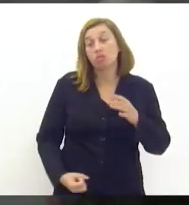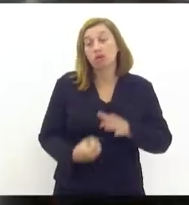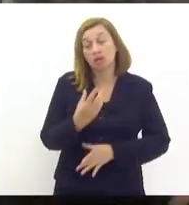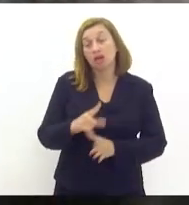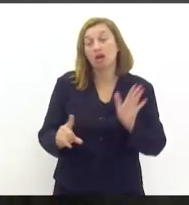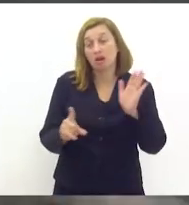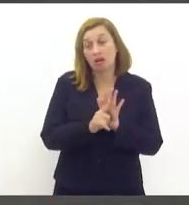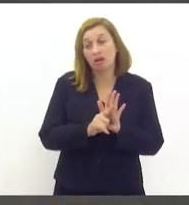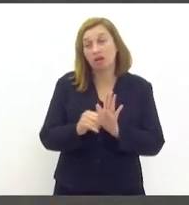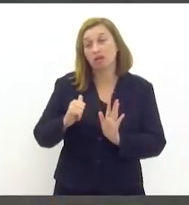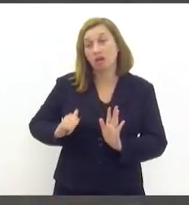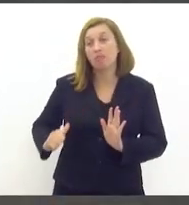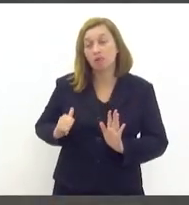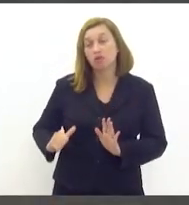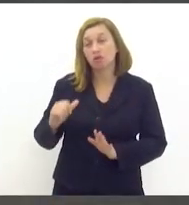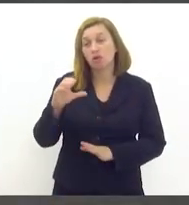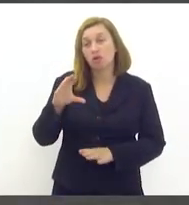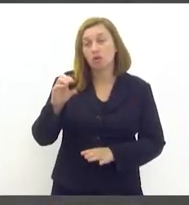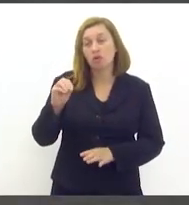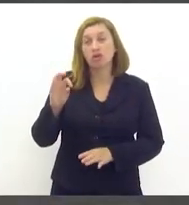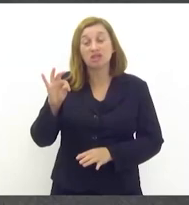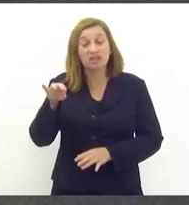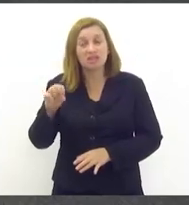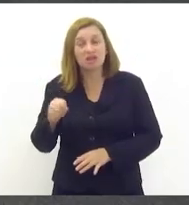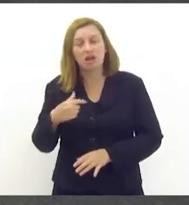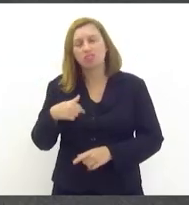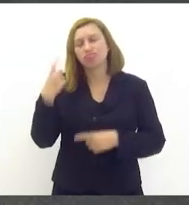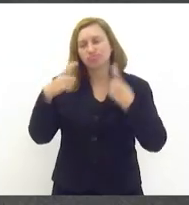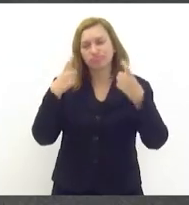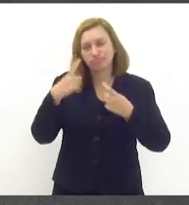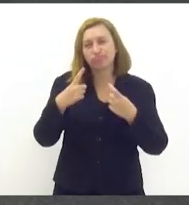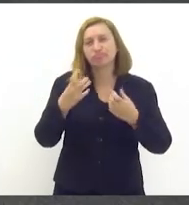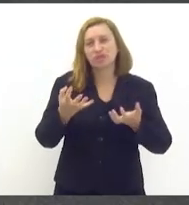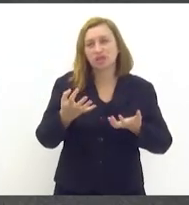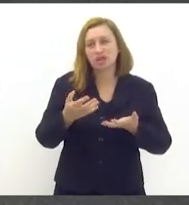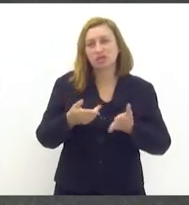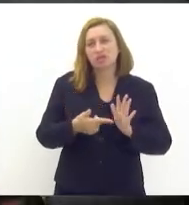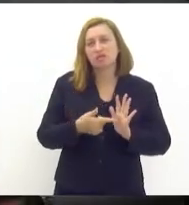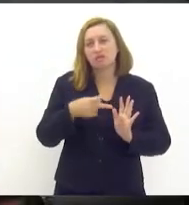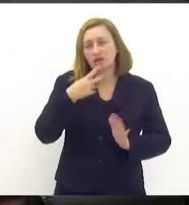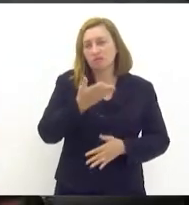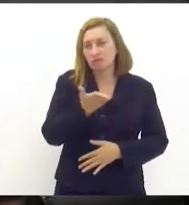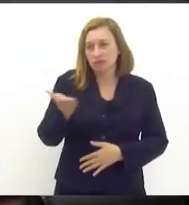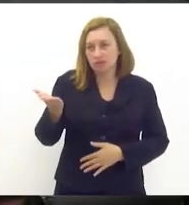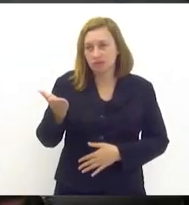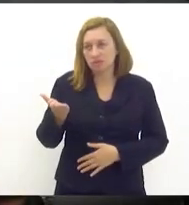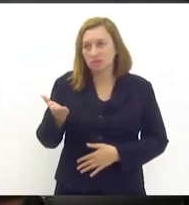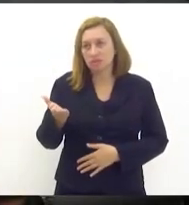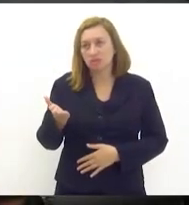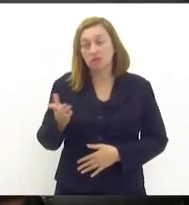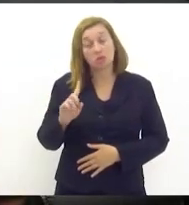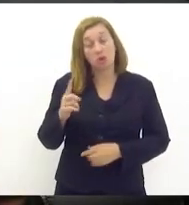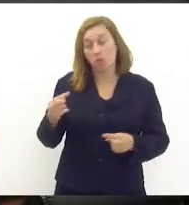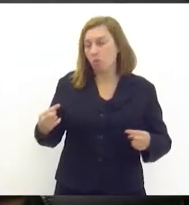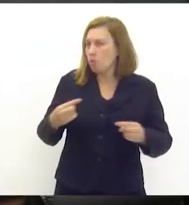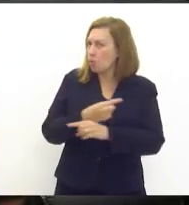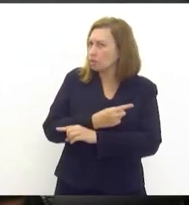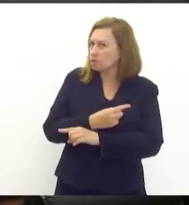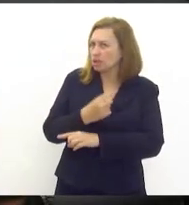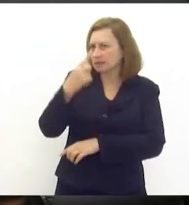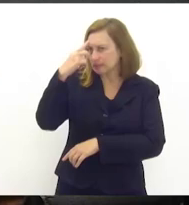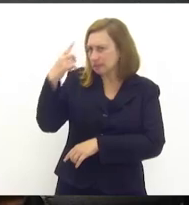garantiu a bolsa para os cotistas tenho essa preocupação e quero dividir com todos não sendo contra a ideia